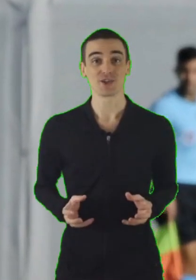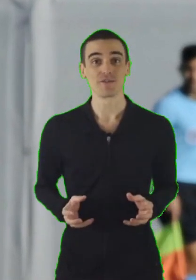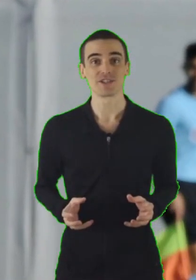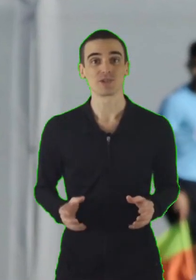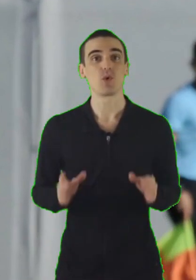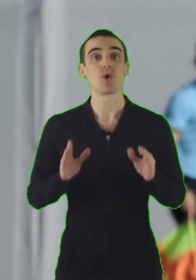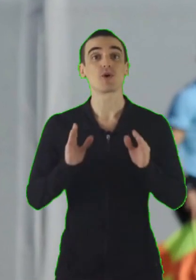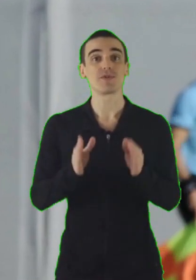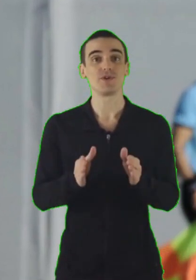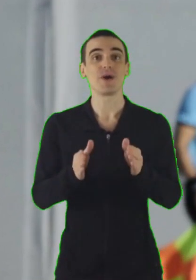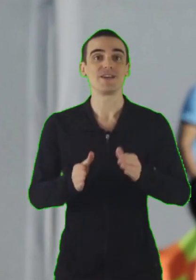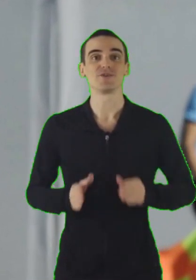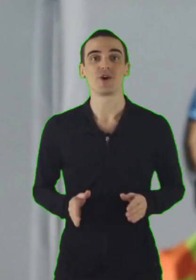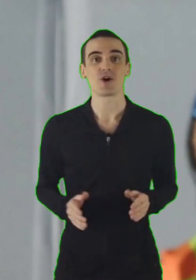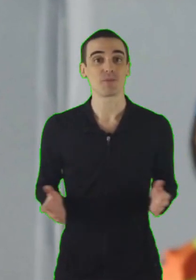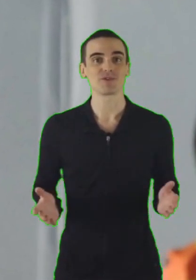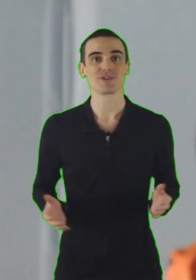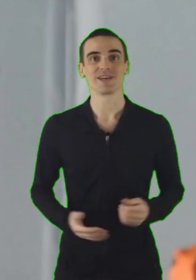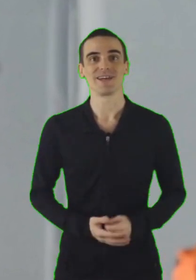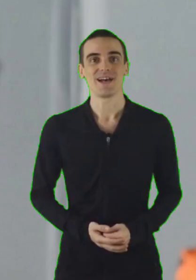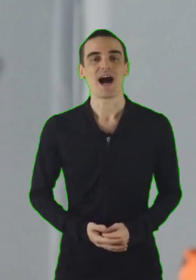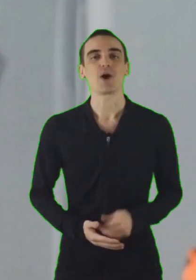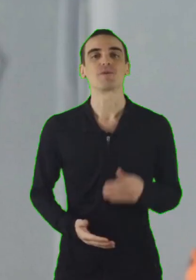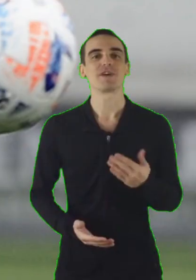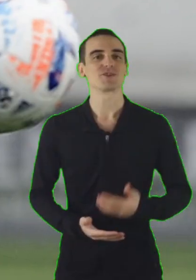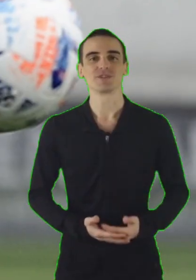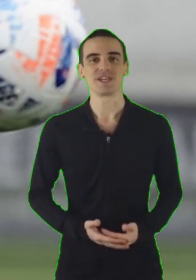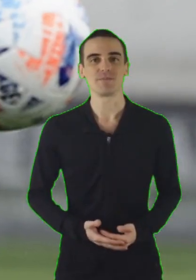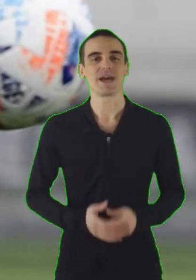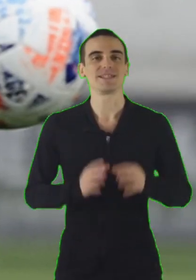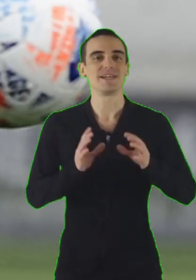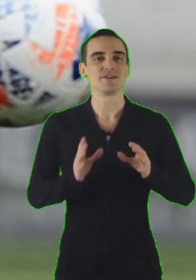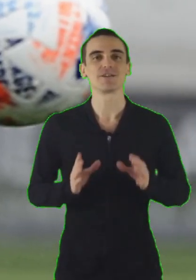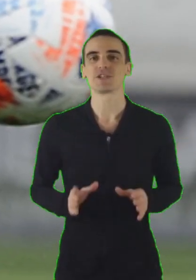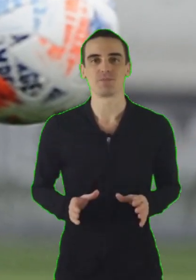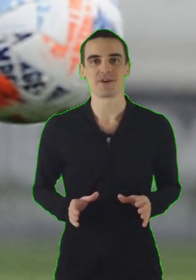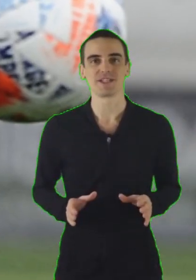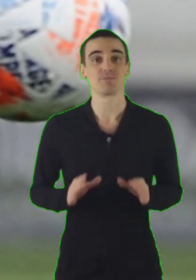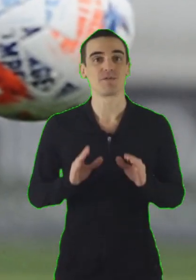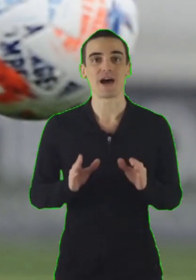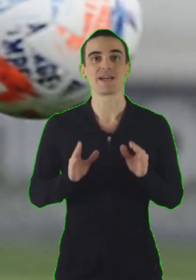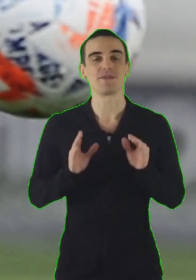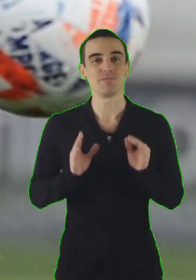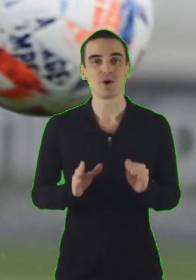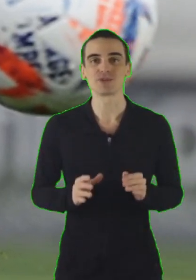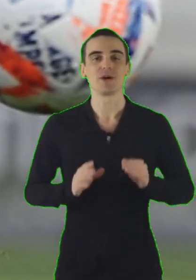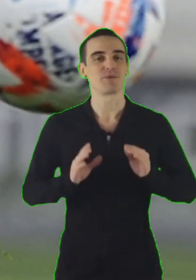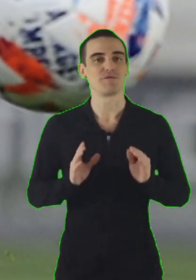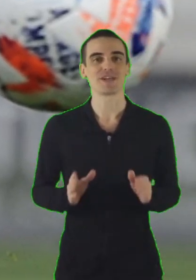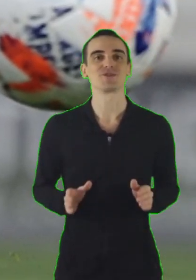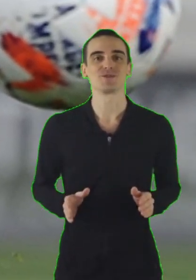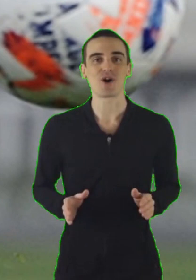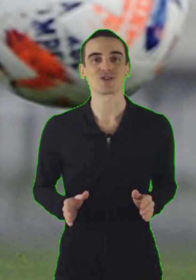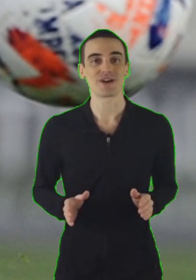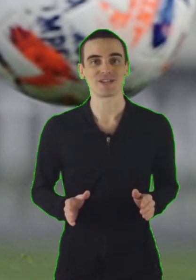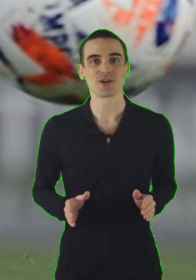potencial. A contratação de Tomás Castro Ponce seria um marco significativo para o Cruzeiro, pois reforçaria sua ambição de reconquistar seu lugar no topo do